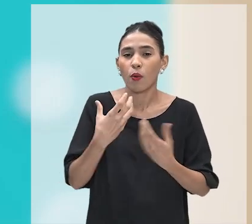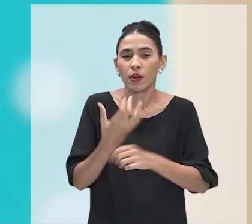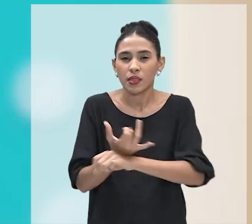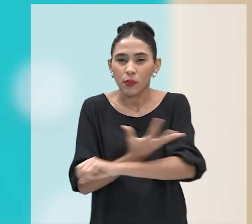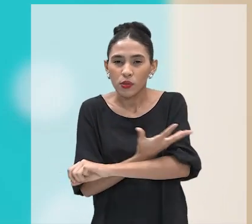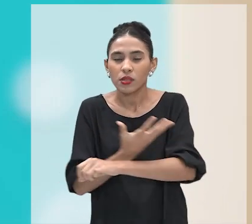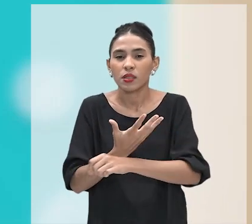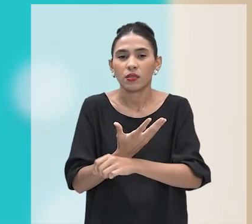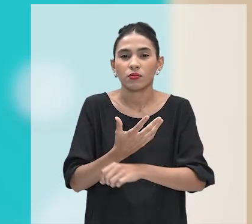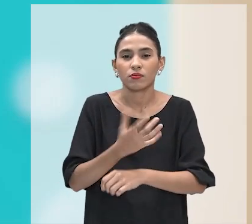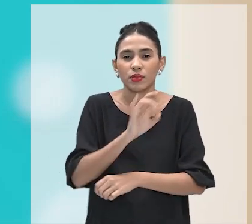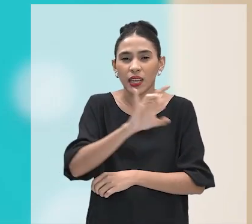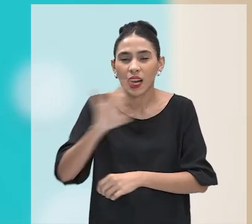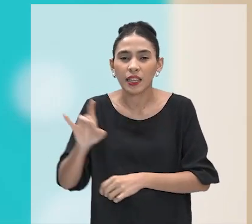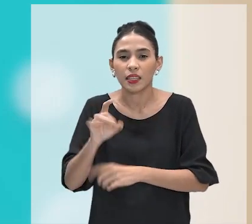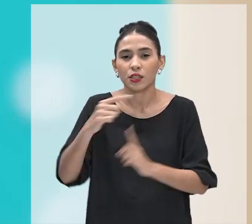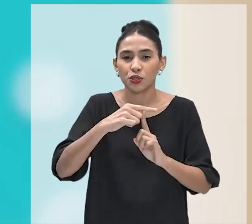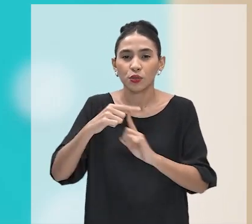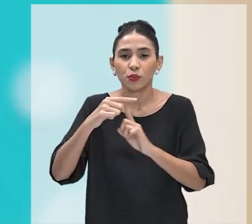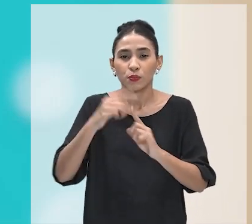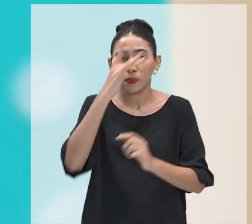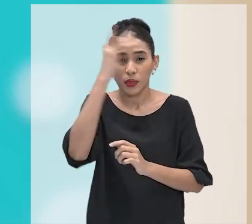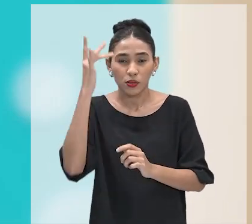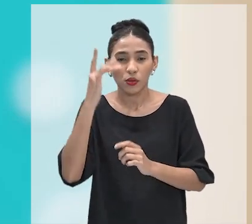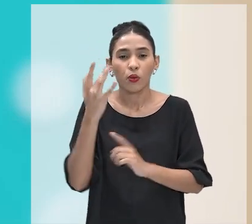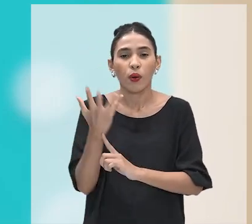em pessoas, tá? Então, a arte, ela tem essa